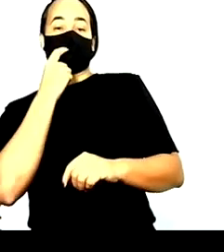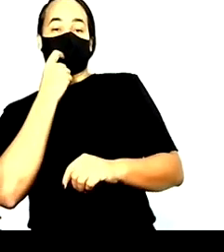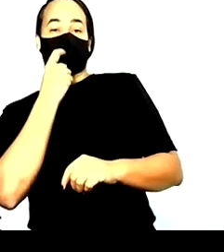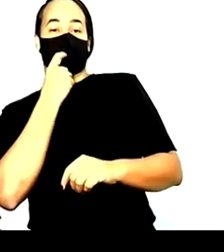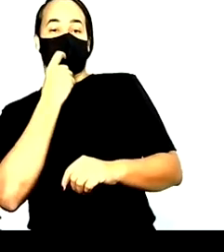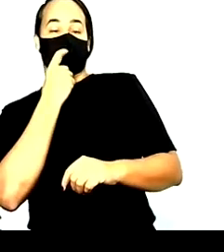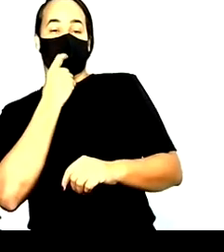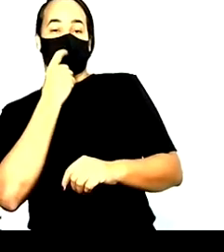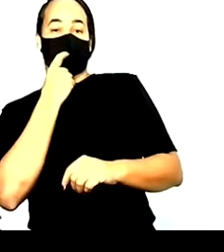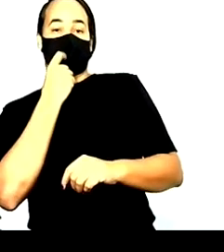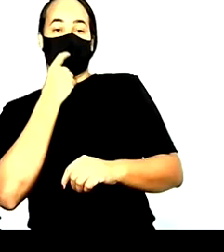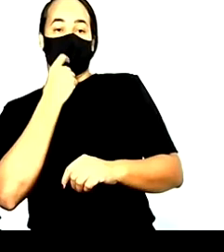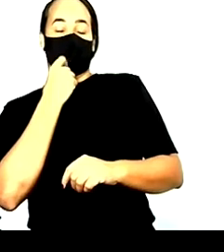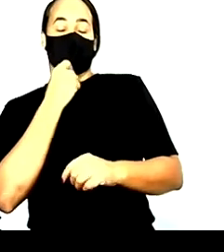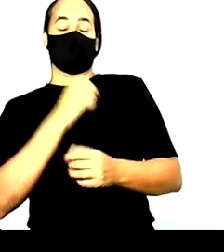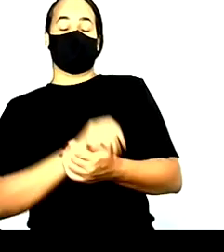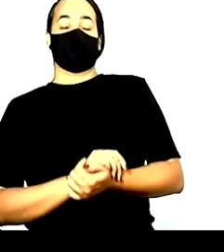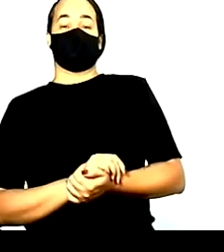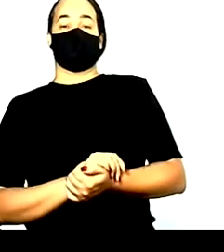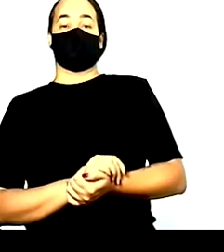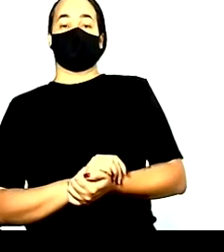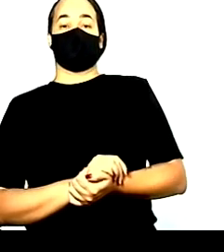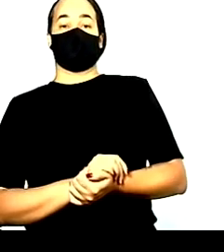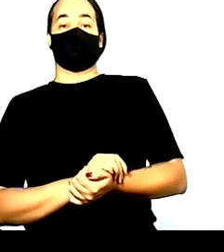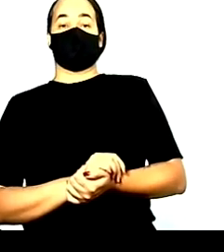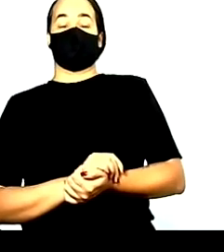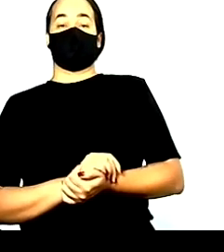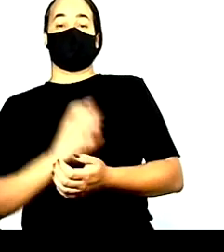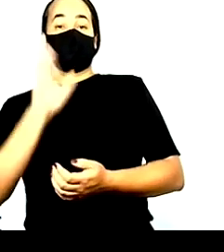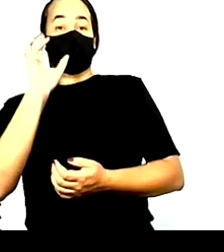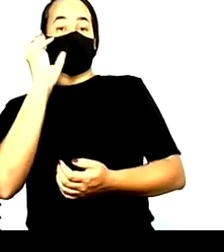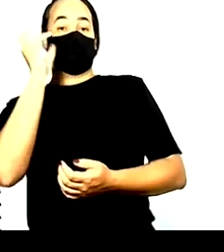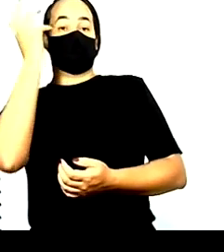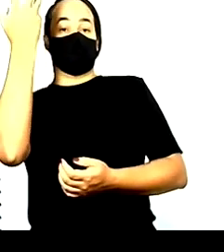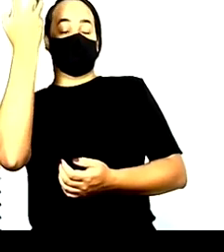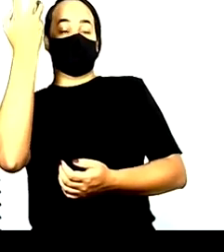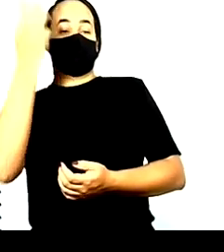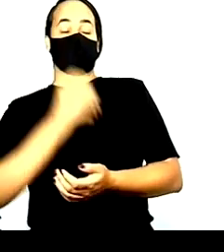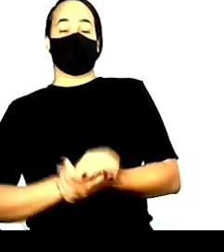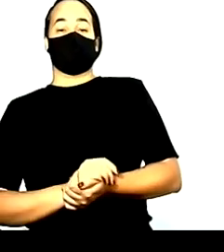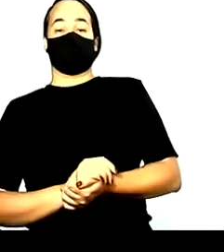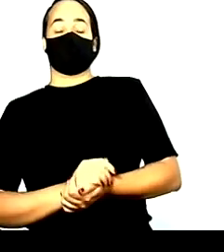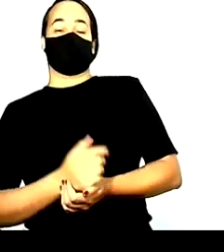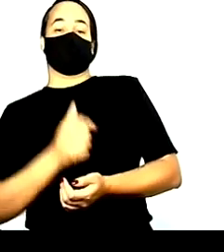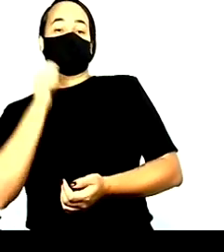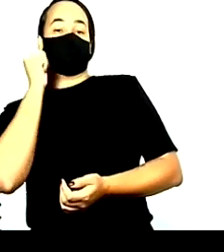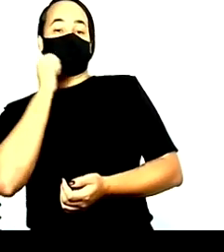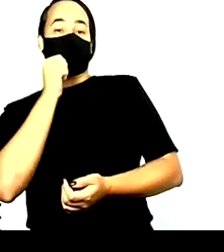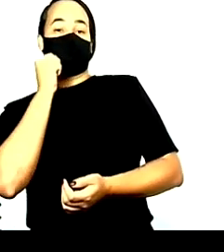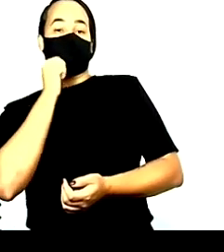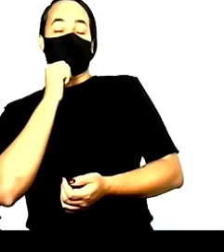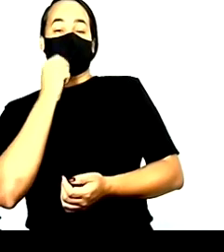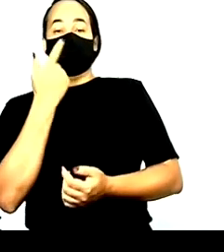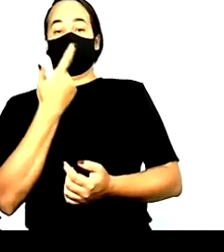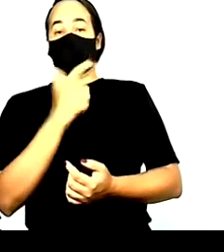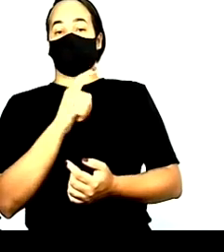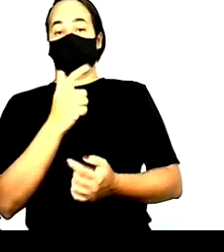resultante de rompimentos dos vasos sanguíneos. Ela vai ocorrer quando não há fecundação do